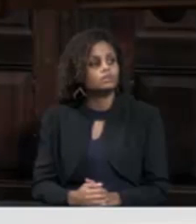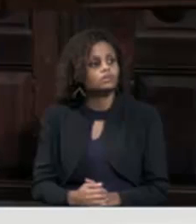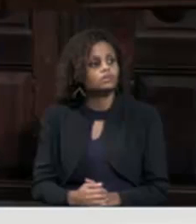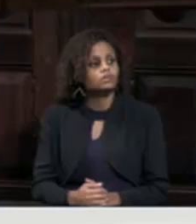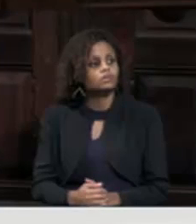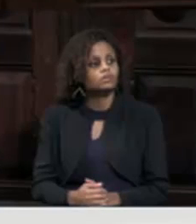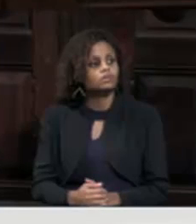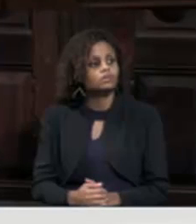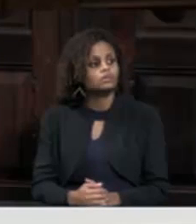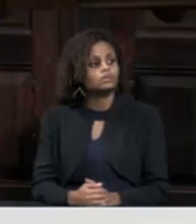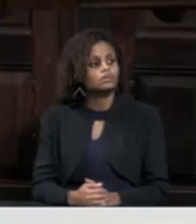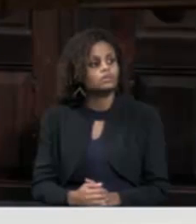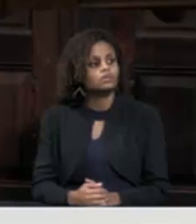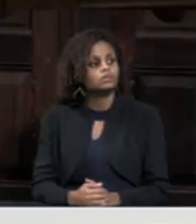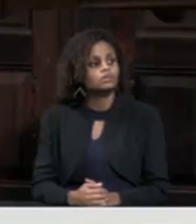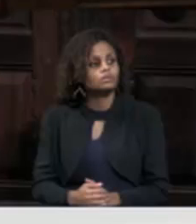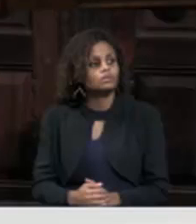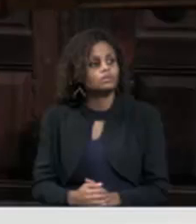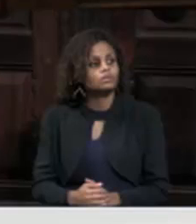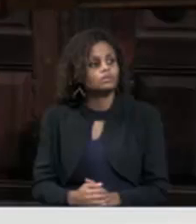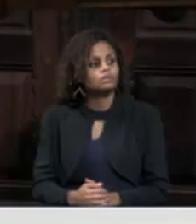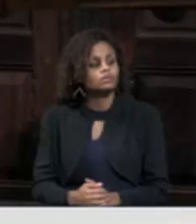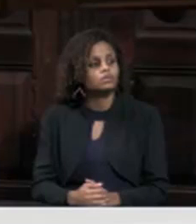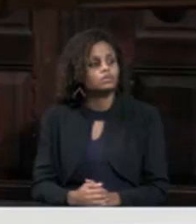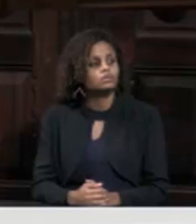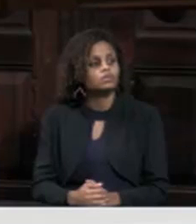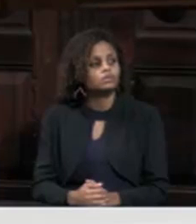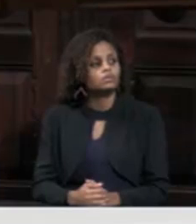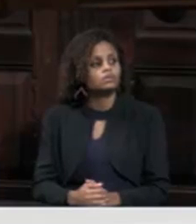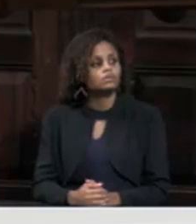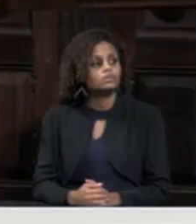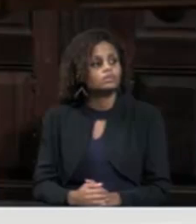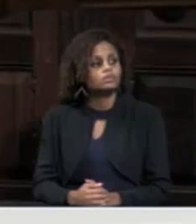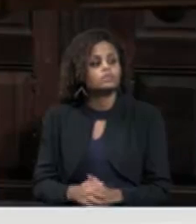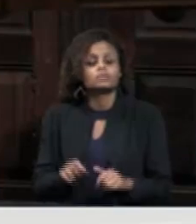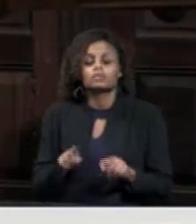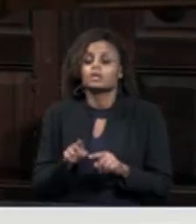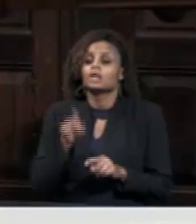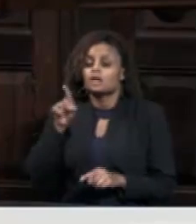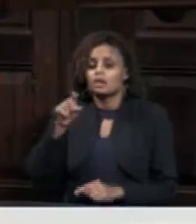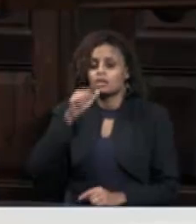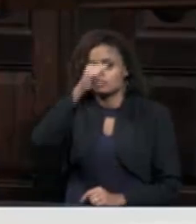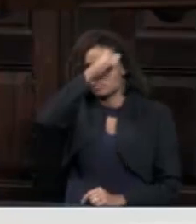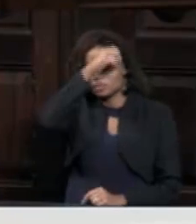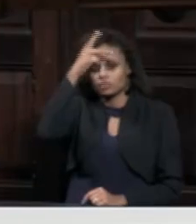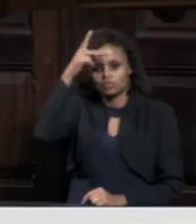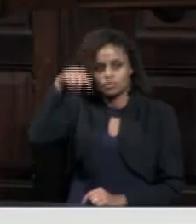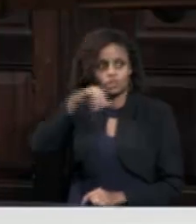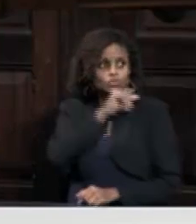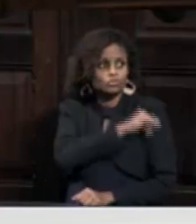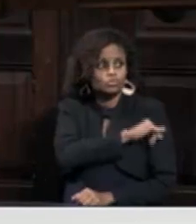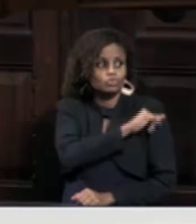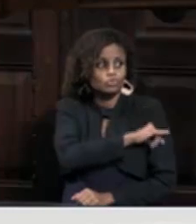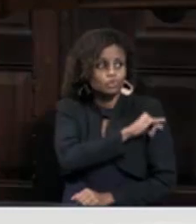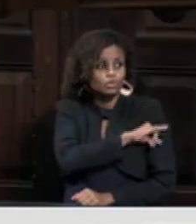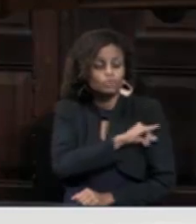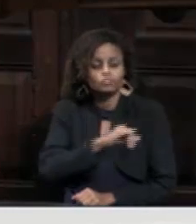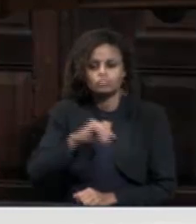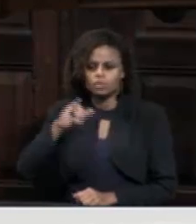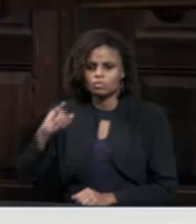absorvido pela Prefeitura da cidade do Rio de Janeiro para